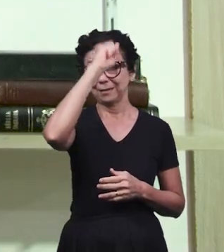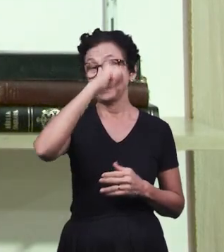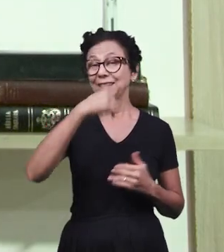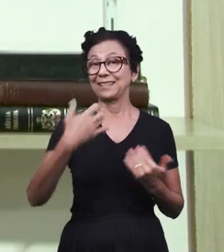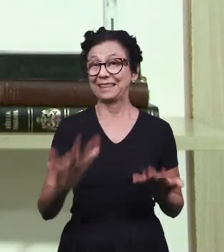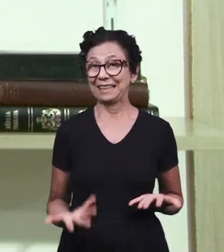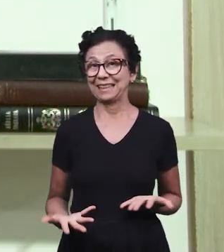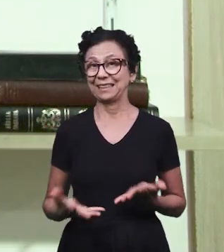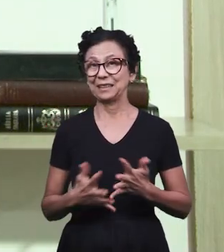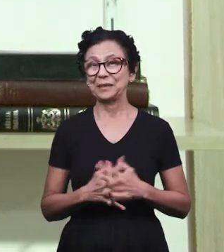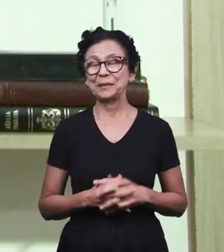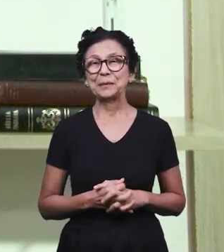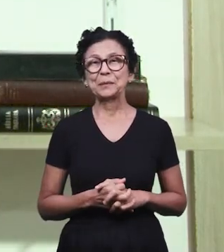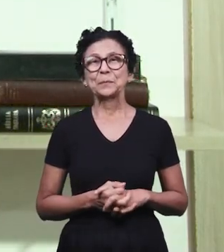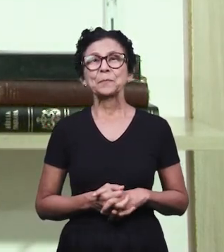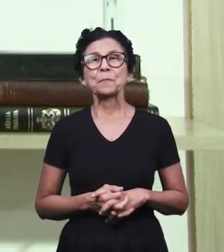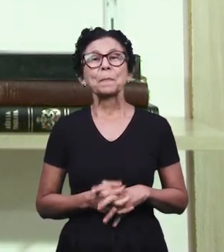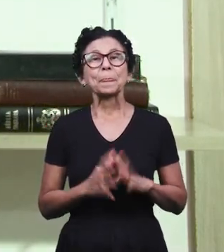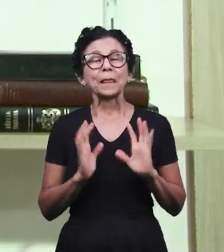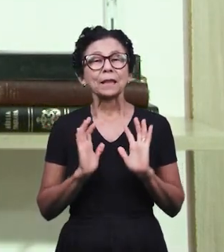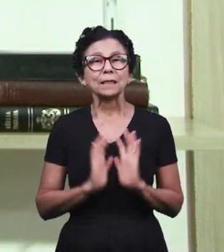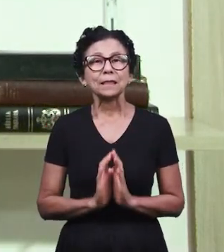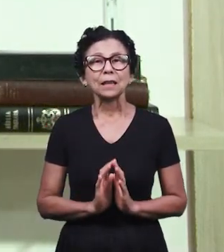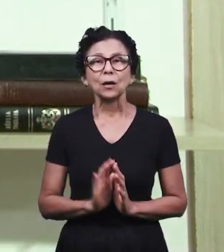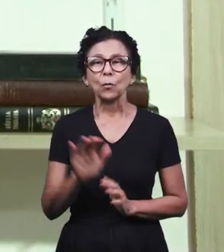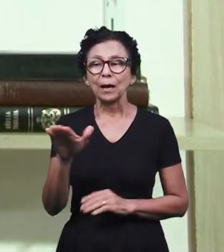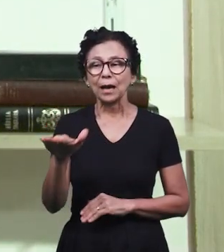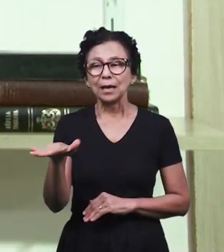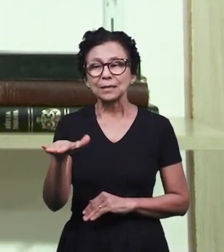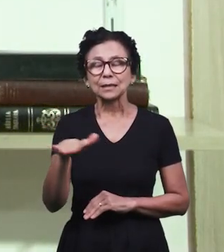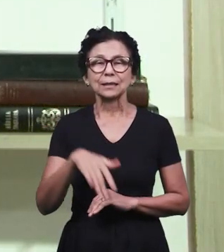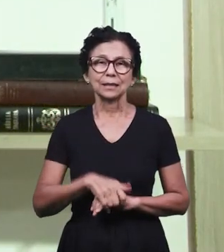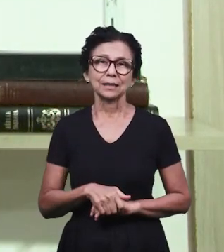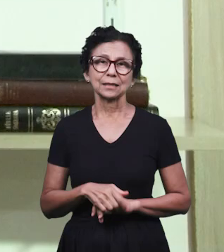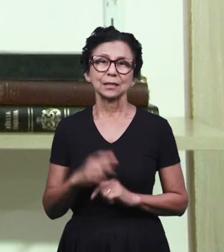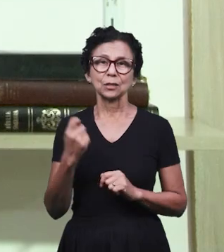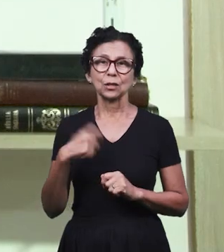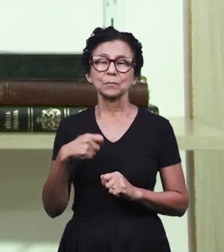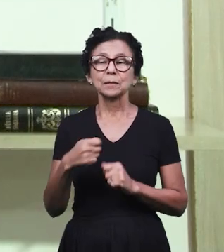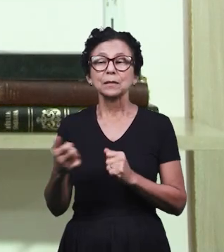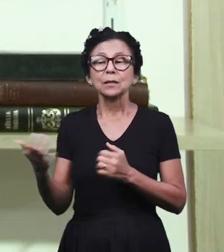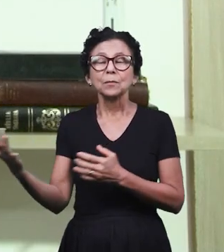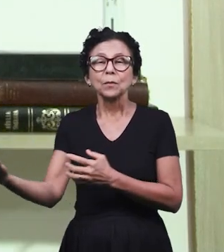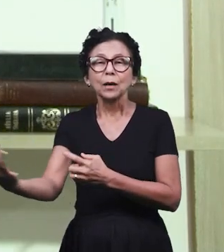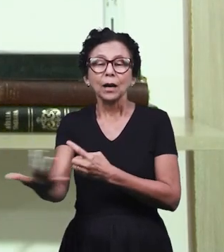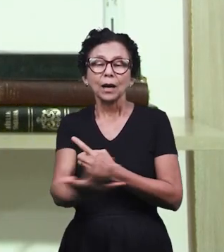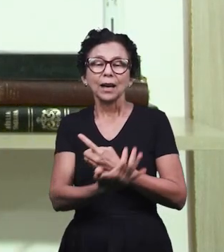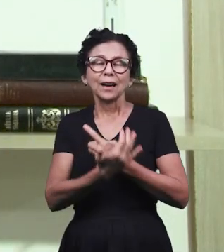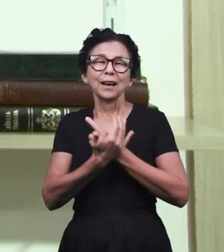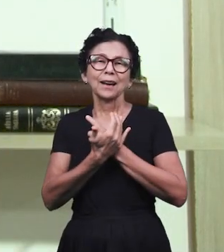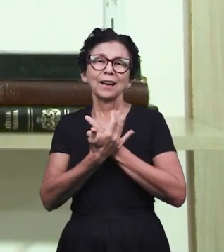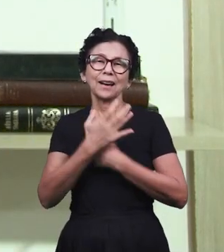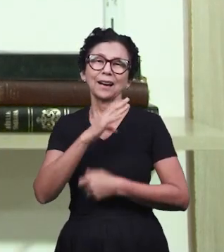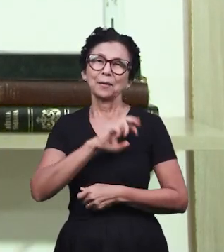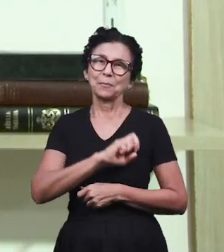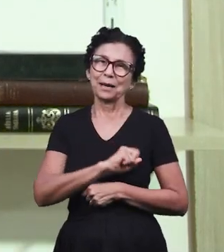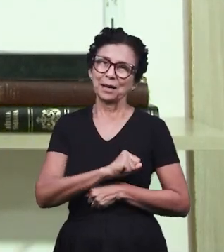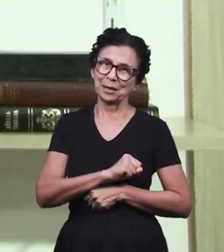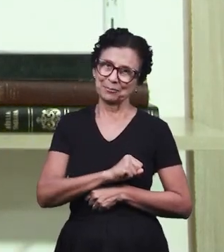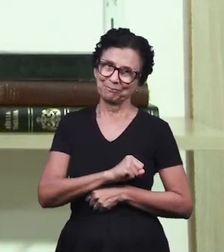que essa pessoa precisa ser acolhida e saber que na obra do Senhor há um